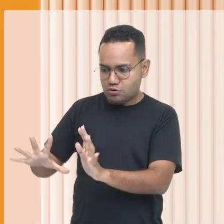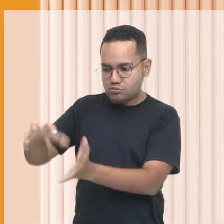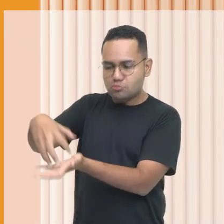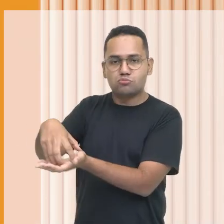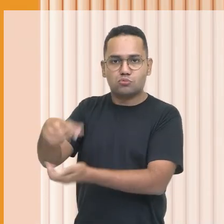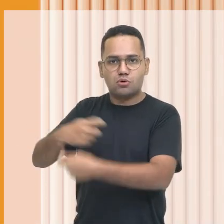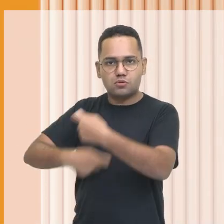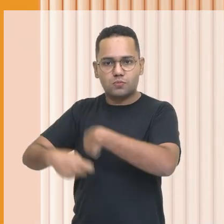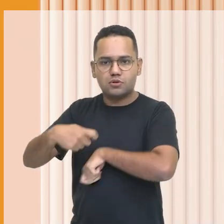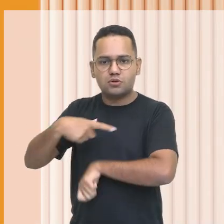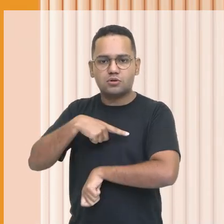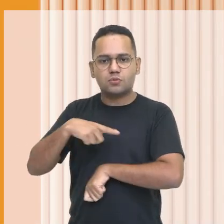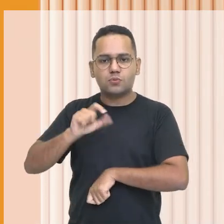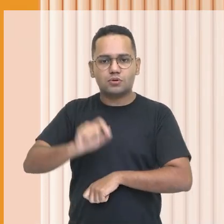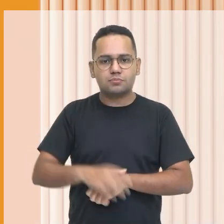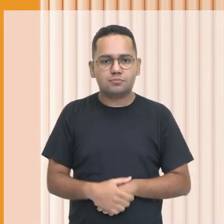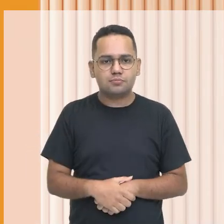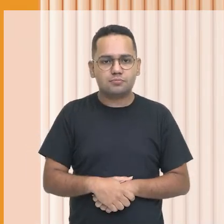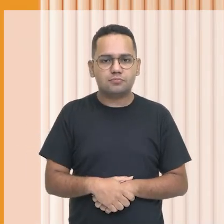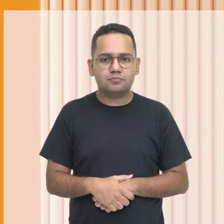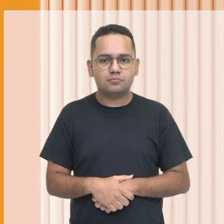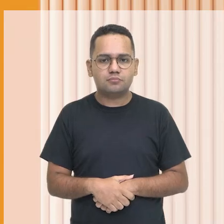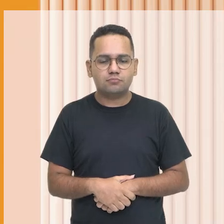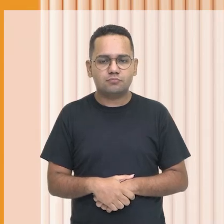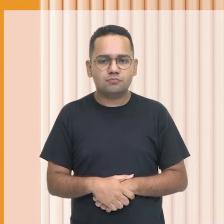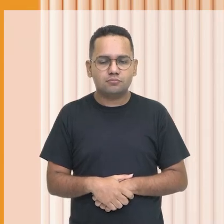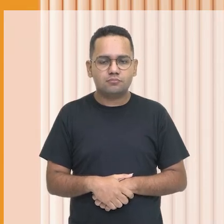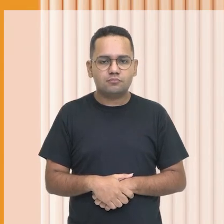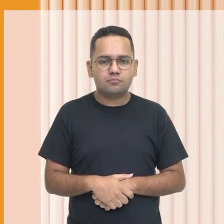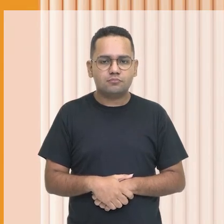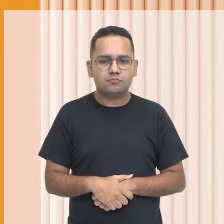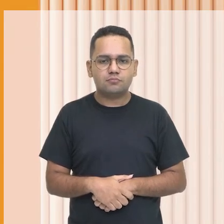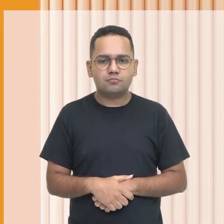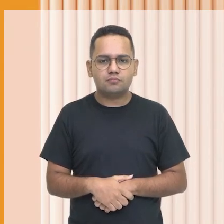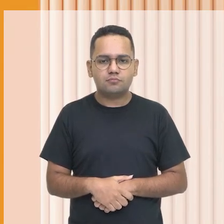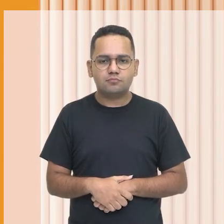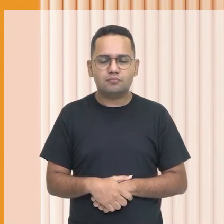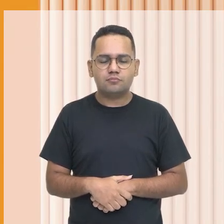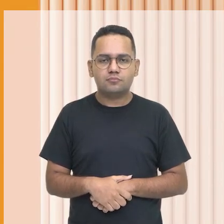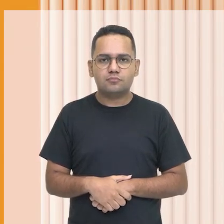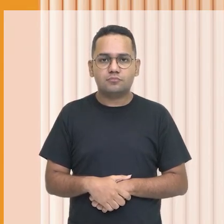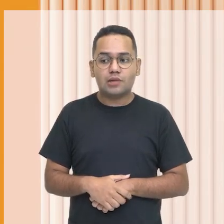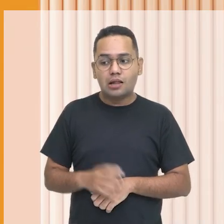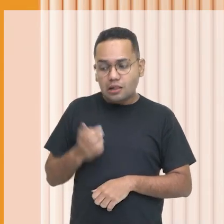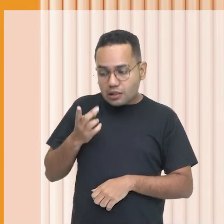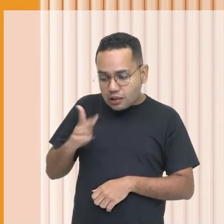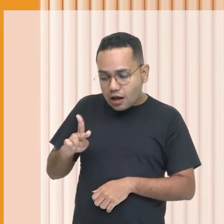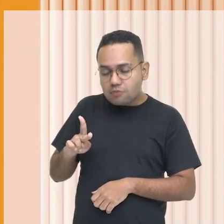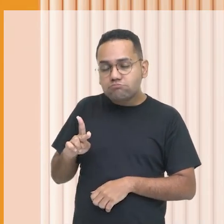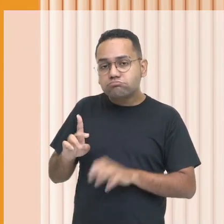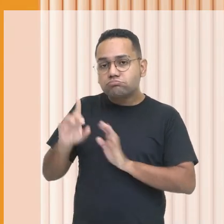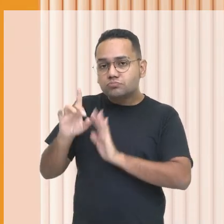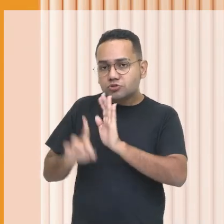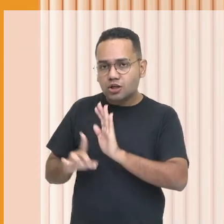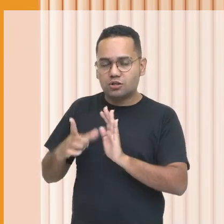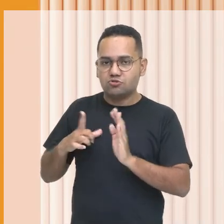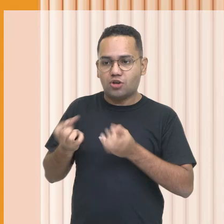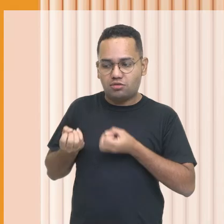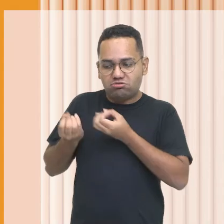propriedades, tinham uma concessão ali, um direito que era outorgado a eles, que eles podiam